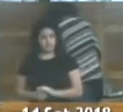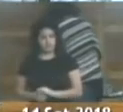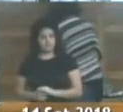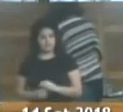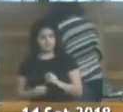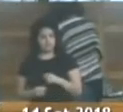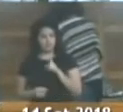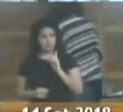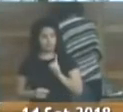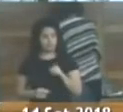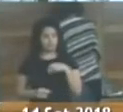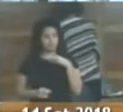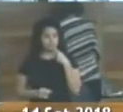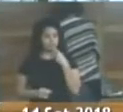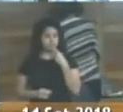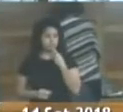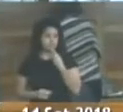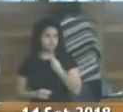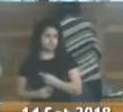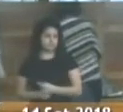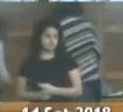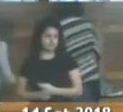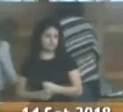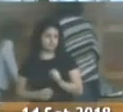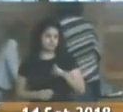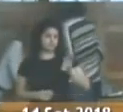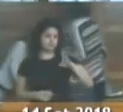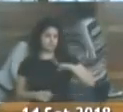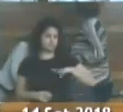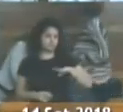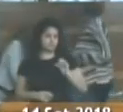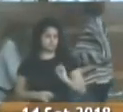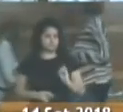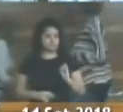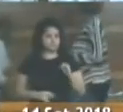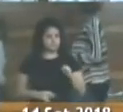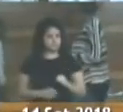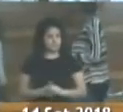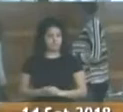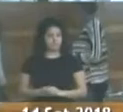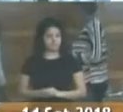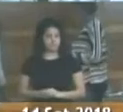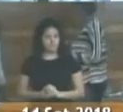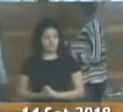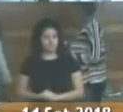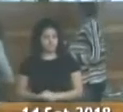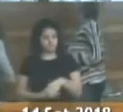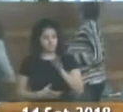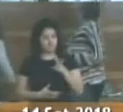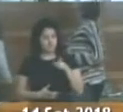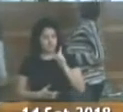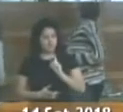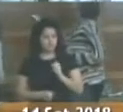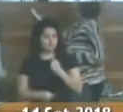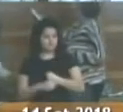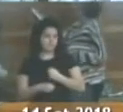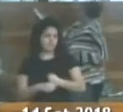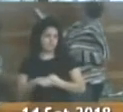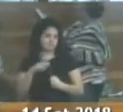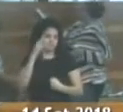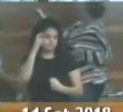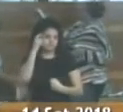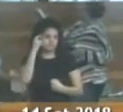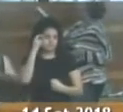língua. Então, já que tem inglês, deixa de espanhol para lá. Já estamos há mais de um ano lutando por